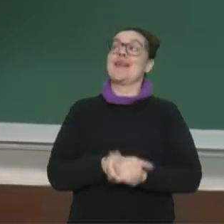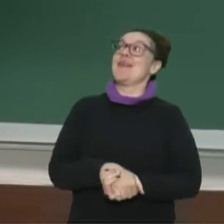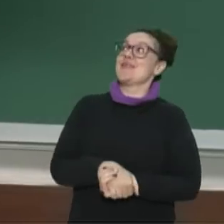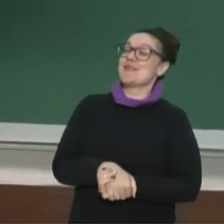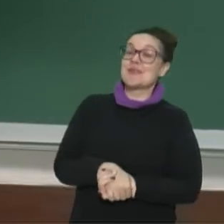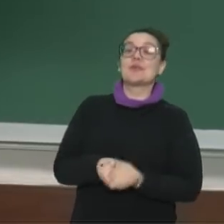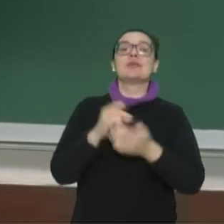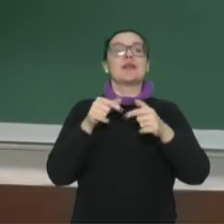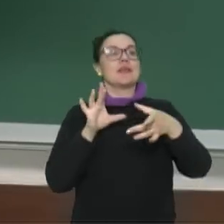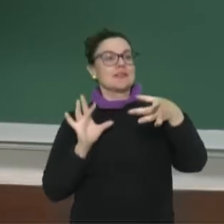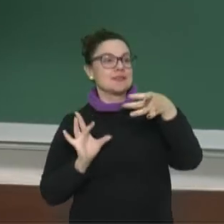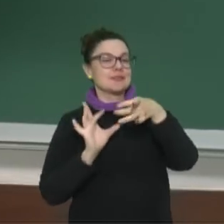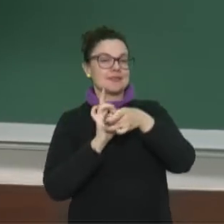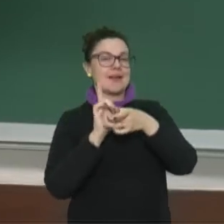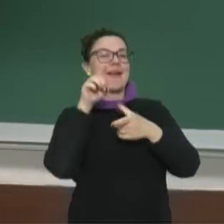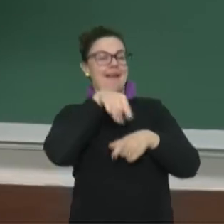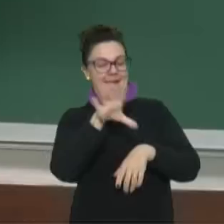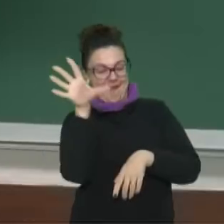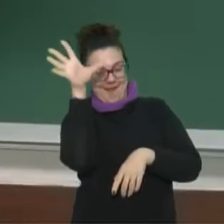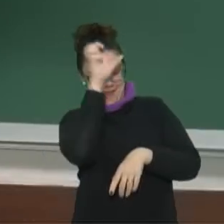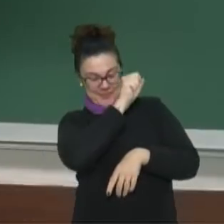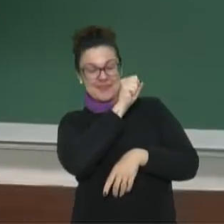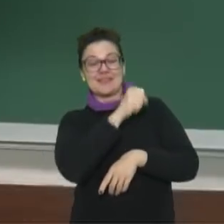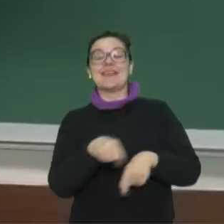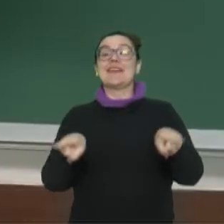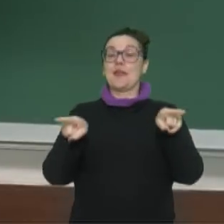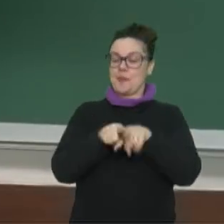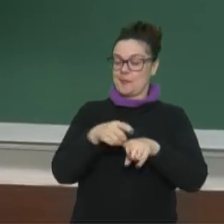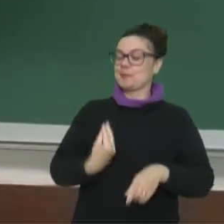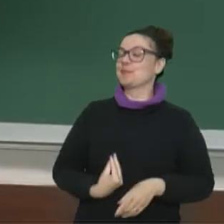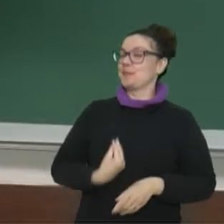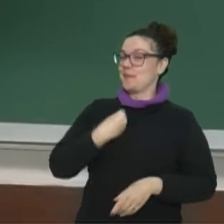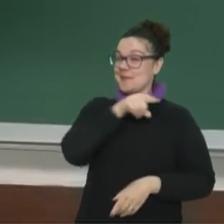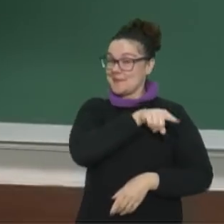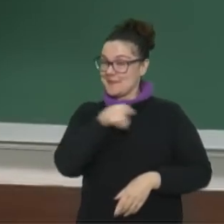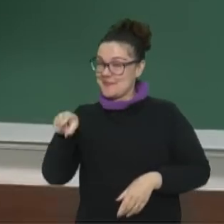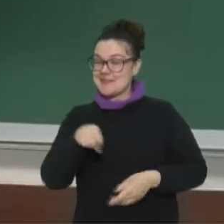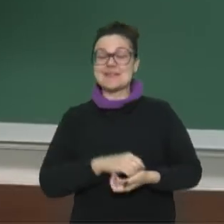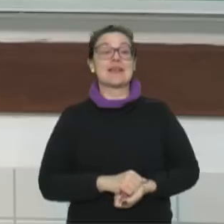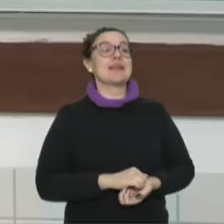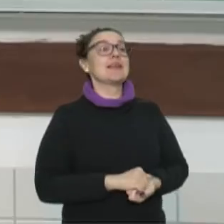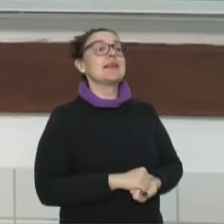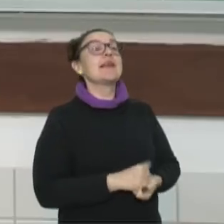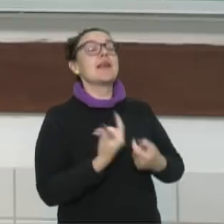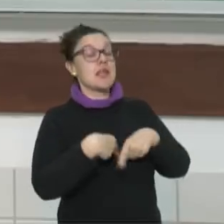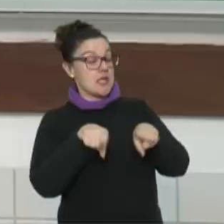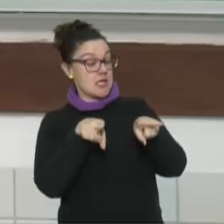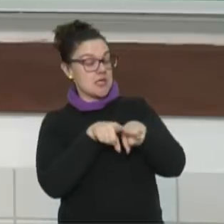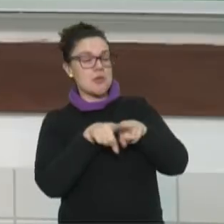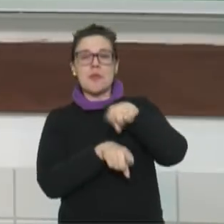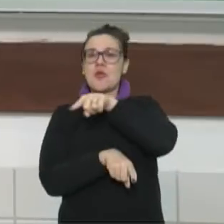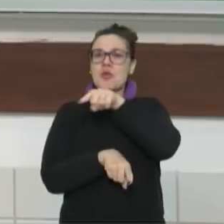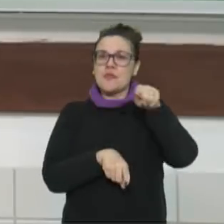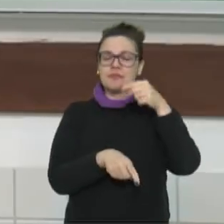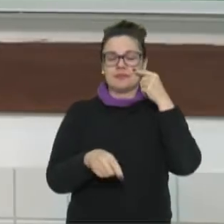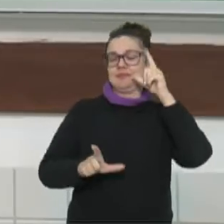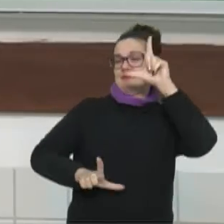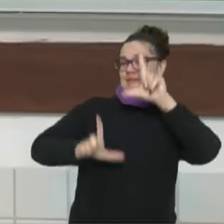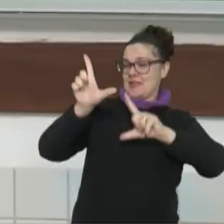que valem conhecimento, né, e a presença de vocês. E também, para quem está assistindo a aula pela